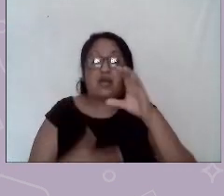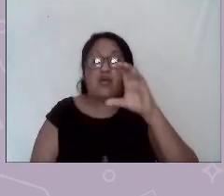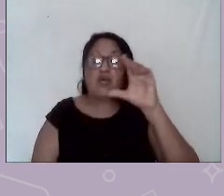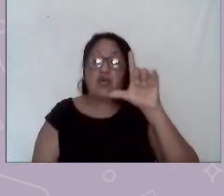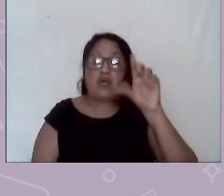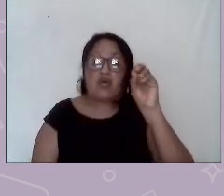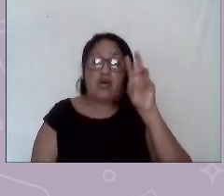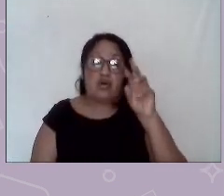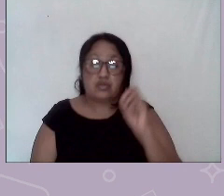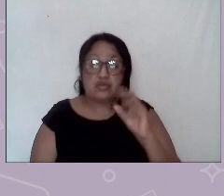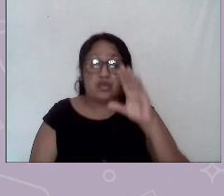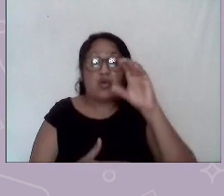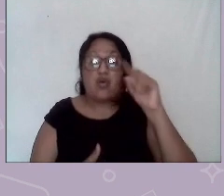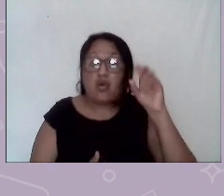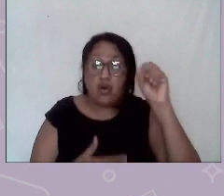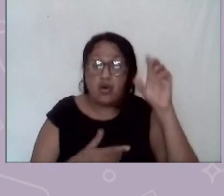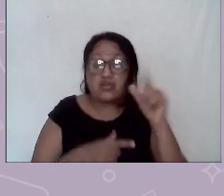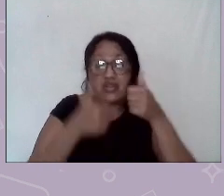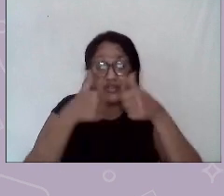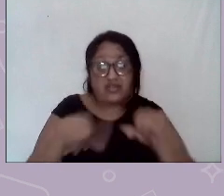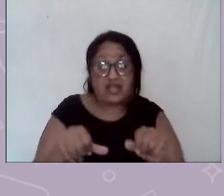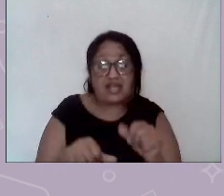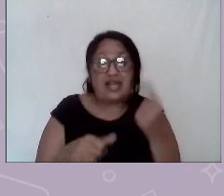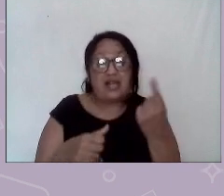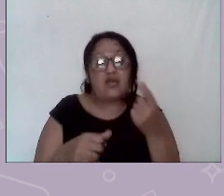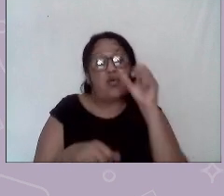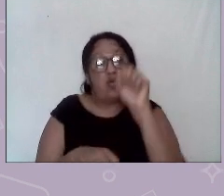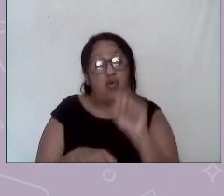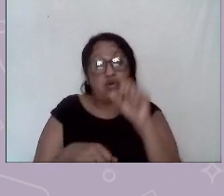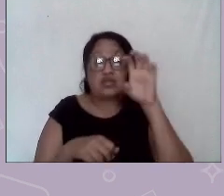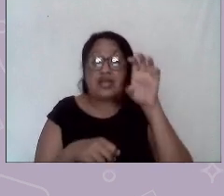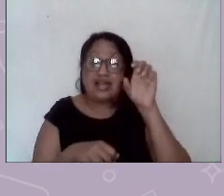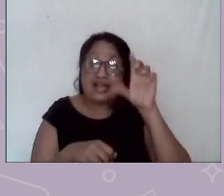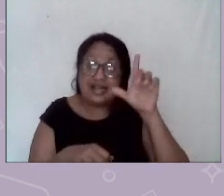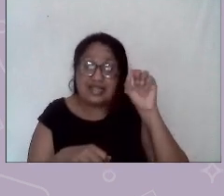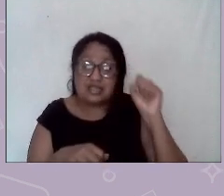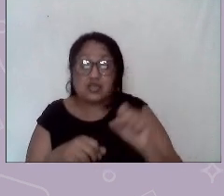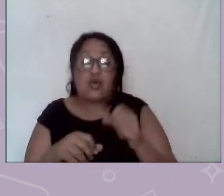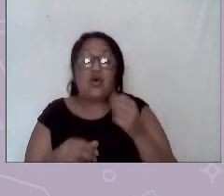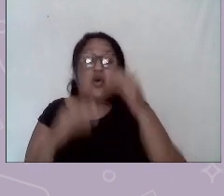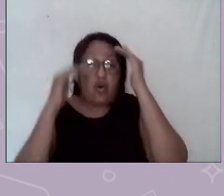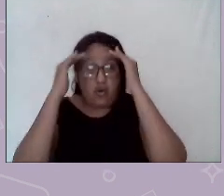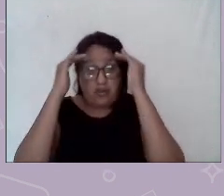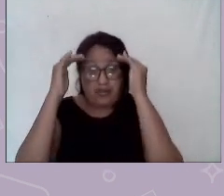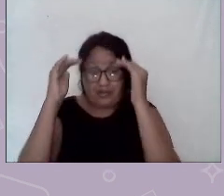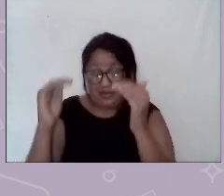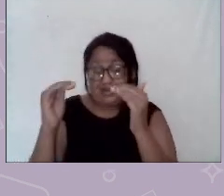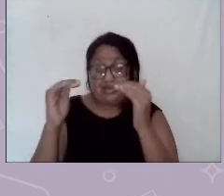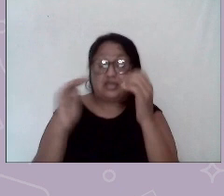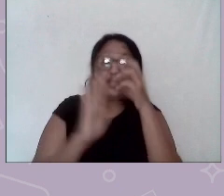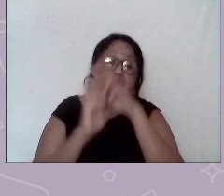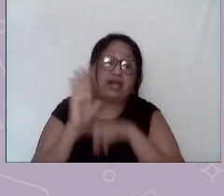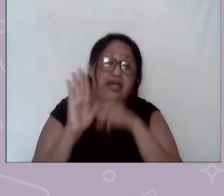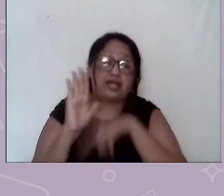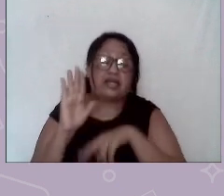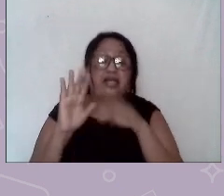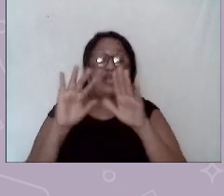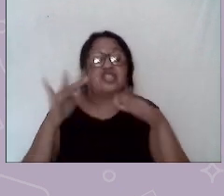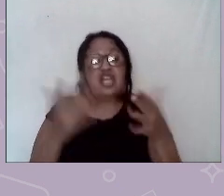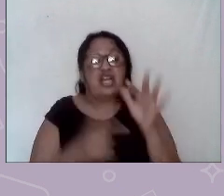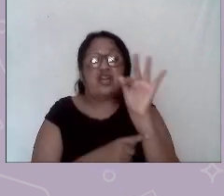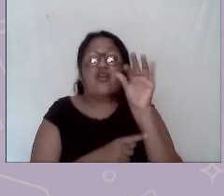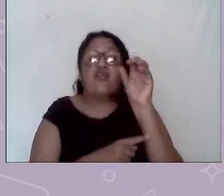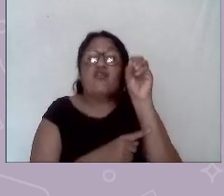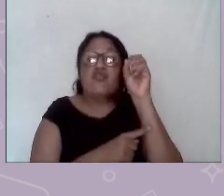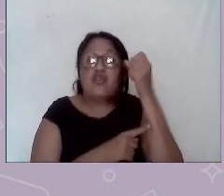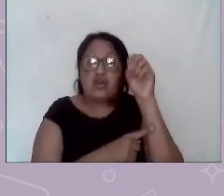então o cloro vai ficar com 8 elétrons obedecendo a regra do octeto enquanto que o fósforo vai ficar com